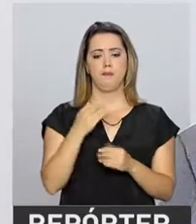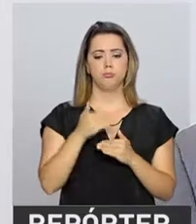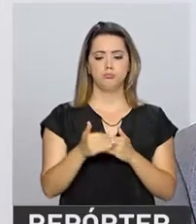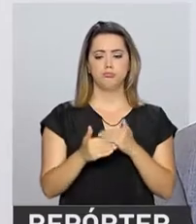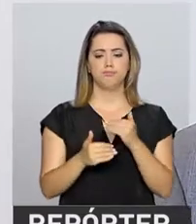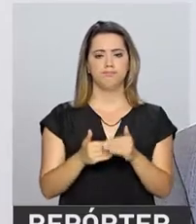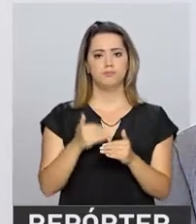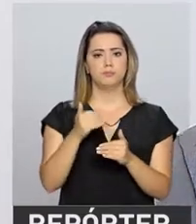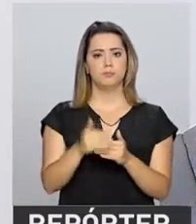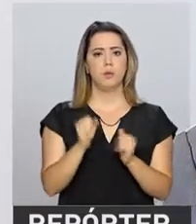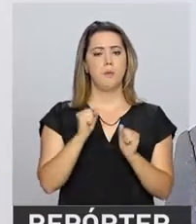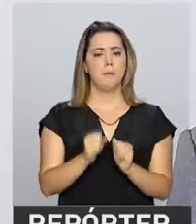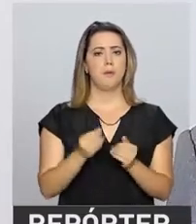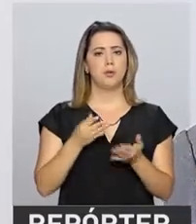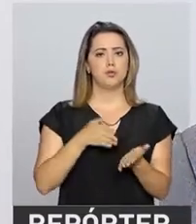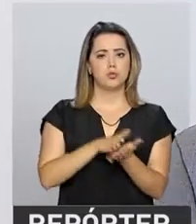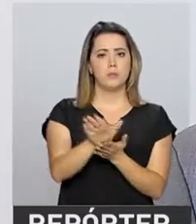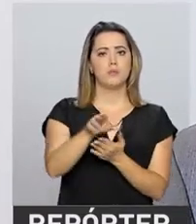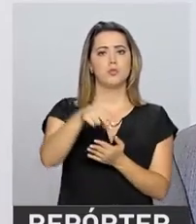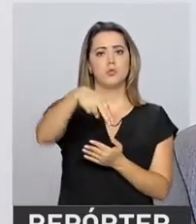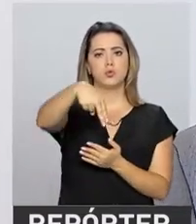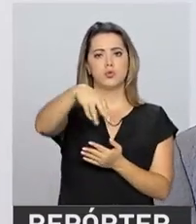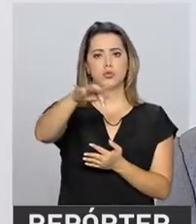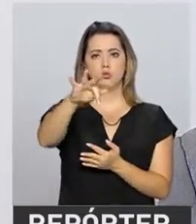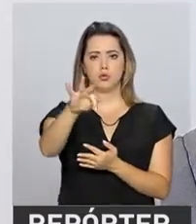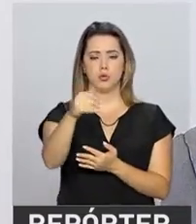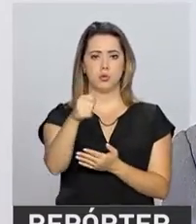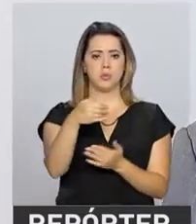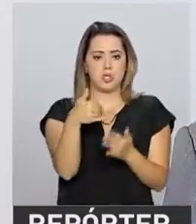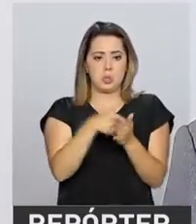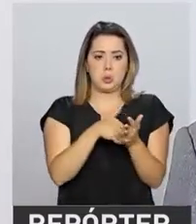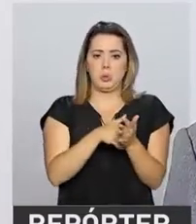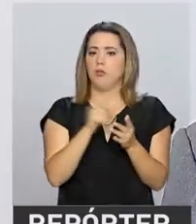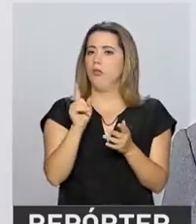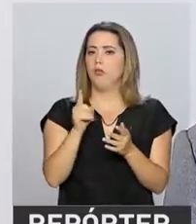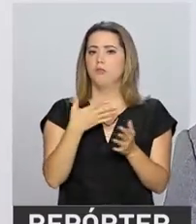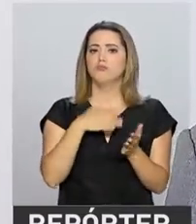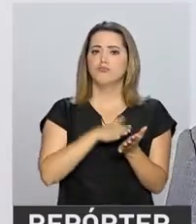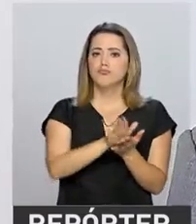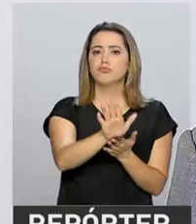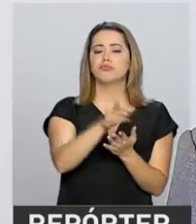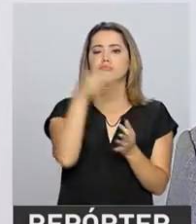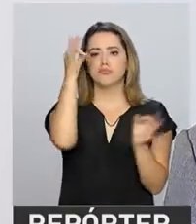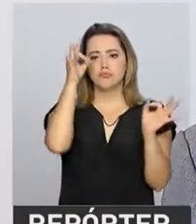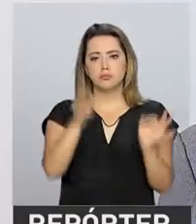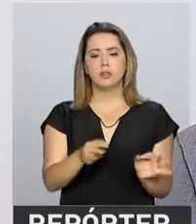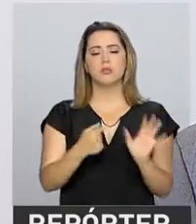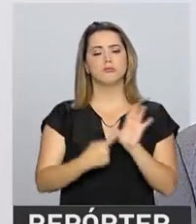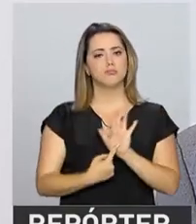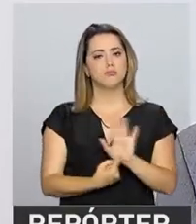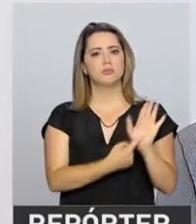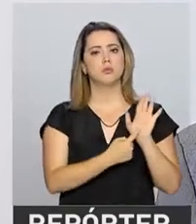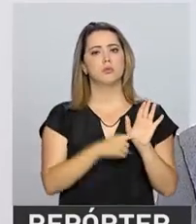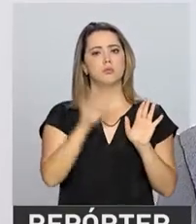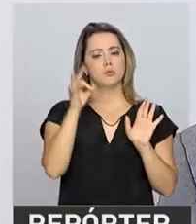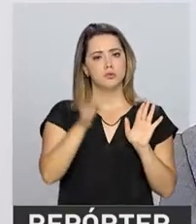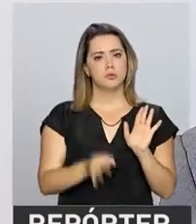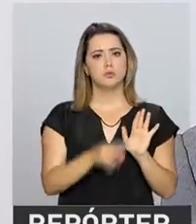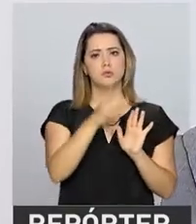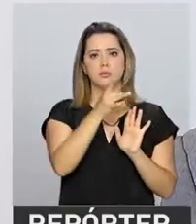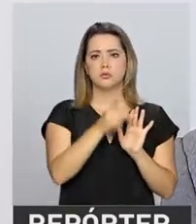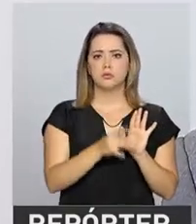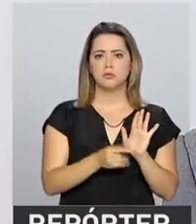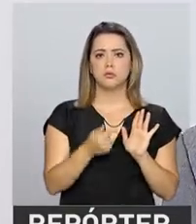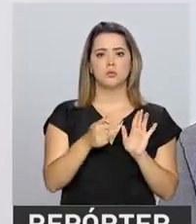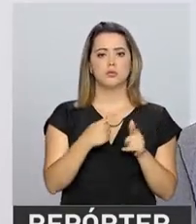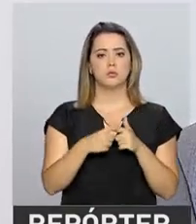que ele pode emitir nota fiscal e não preciso esconder ele cai na formalidade e informalidade não ou